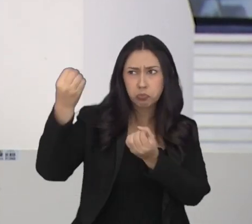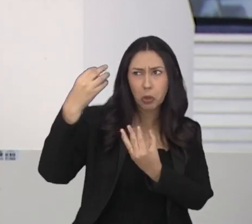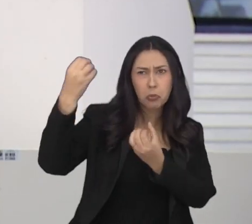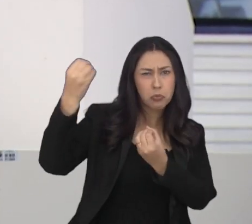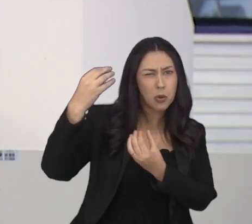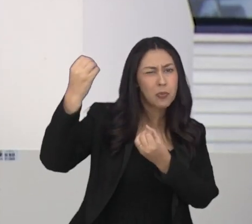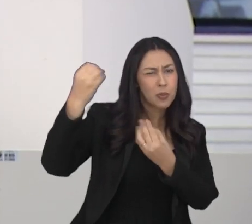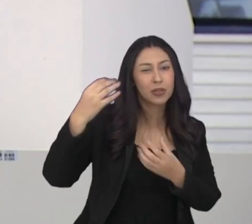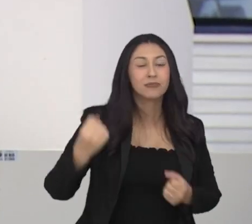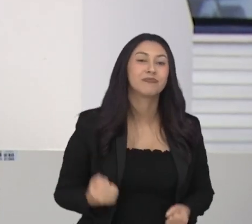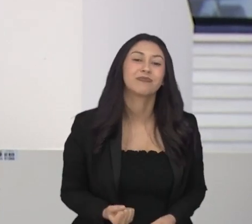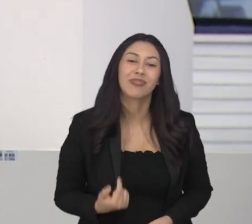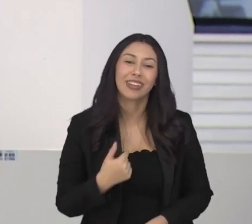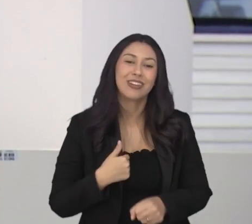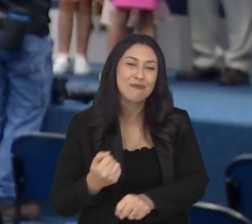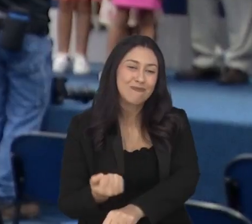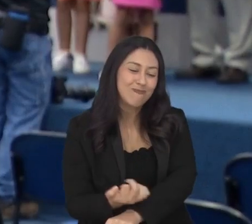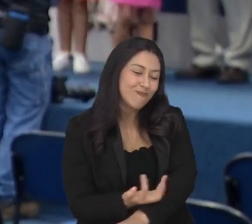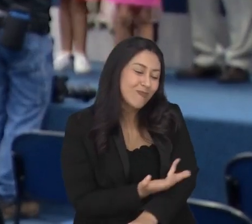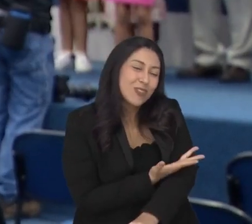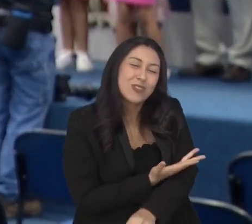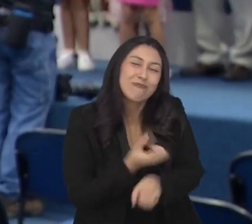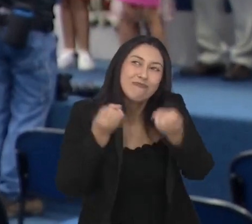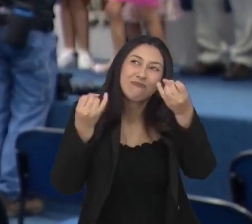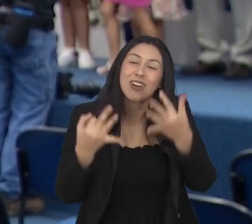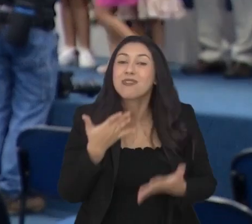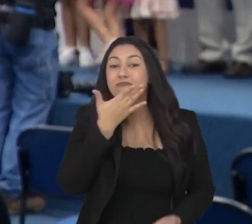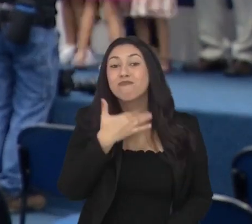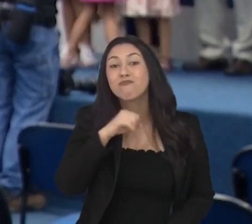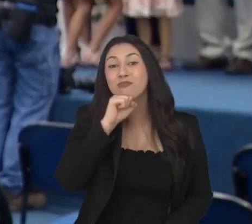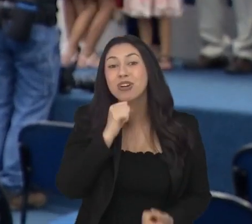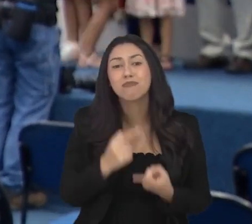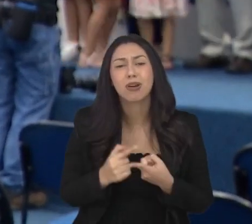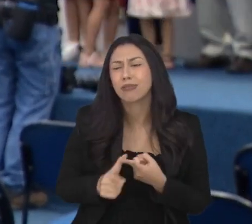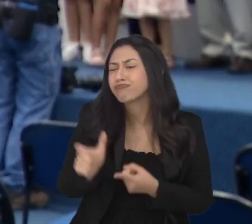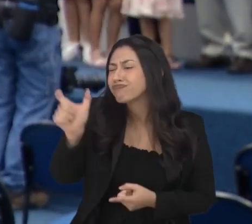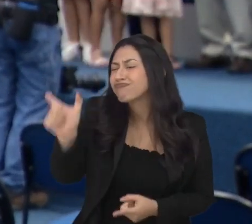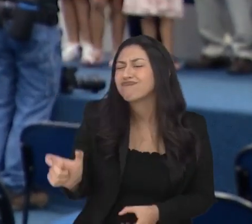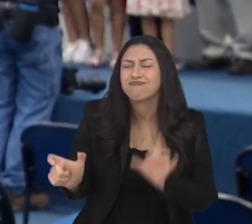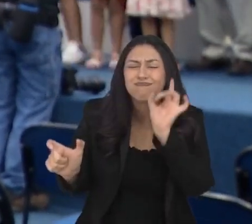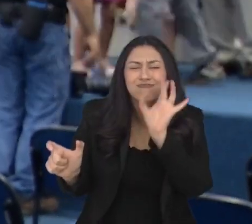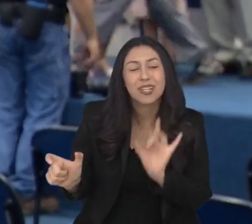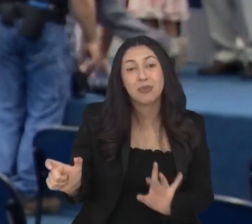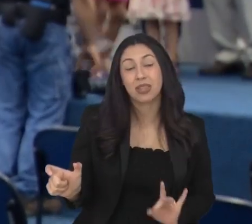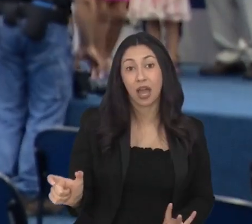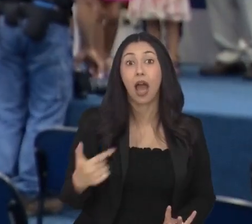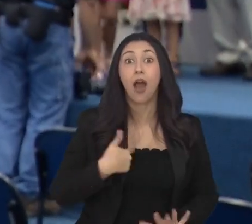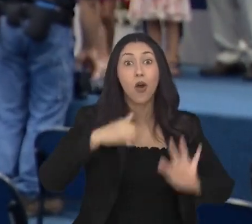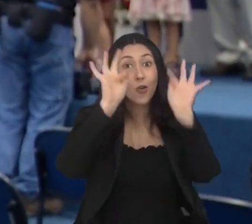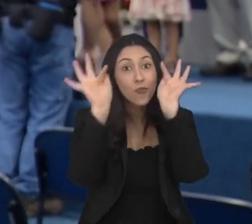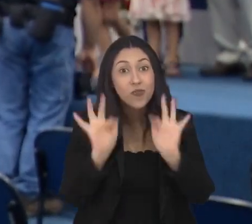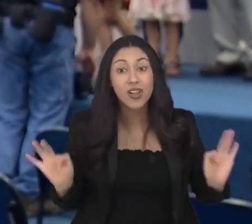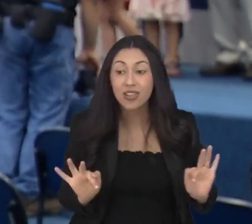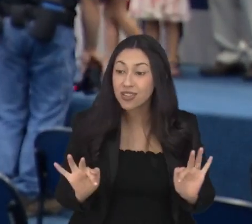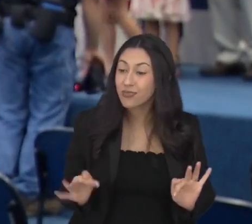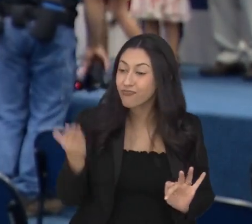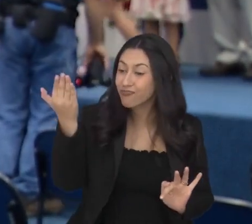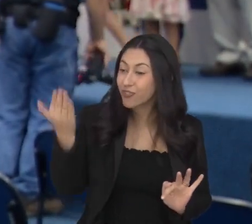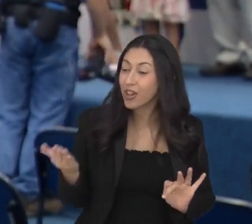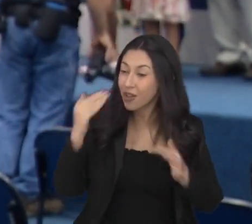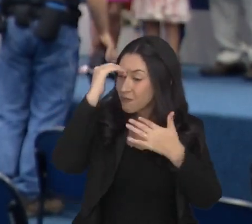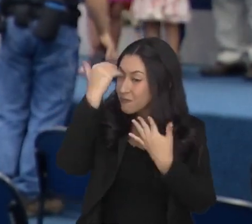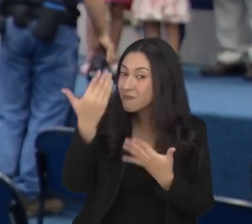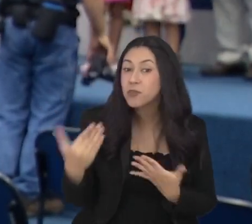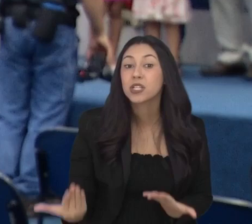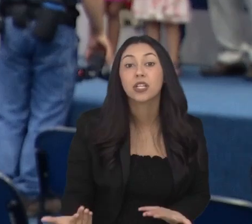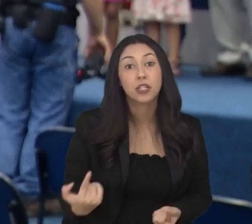os ensinamentos passados por ele. Eu me emociono muito de falar do meu pai, porque ele é meu herói, né? Fiquei muito feliz por ele estar recebendo